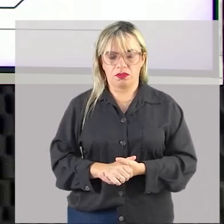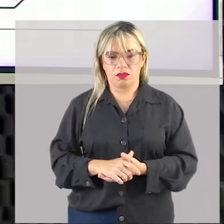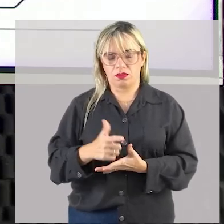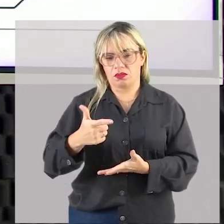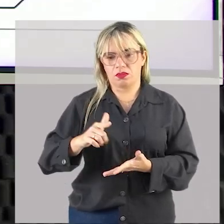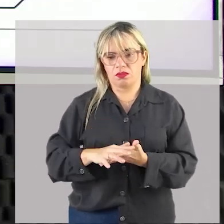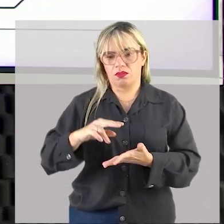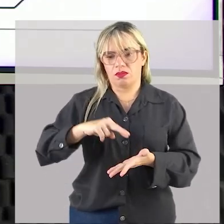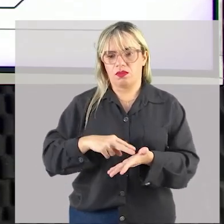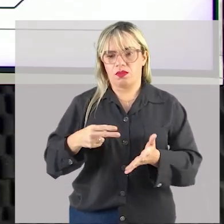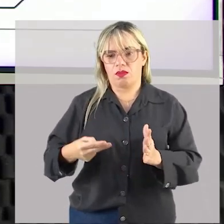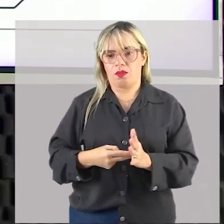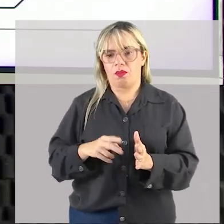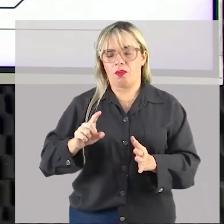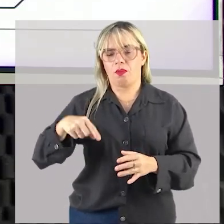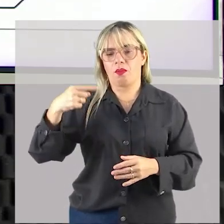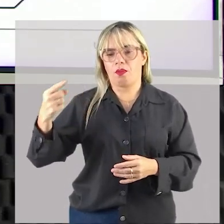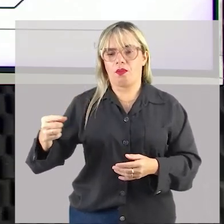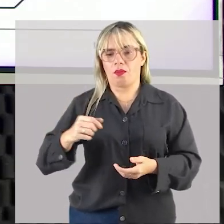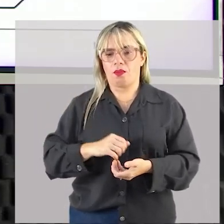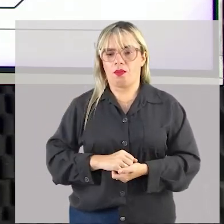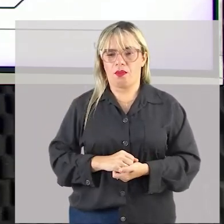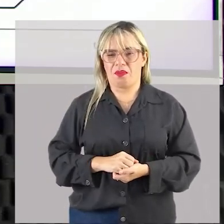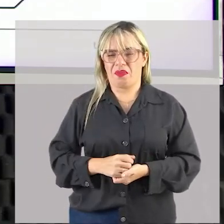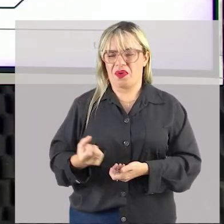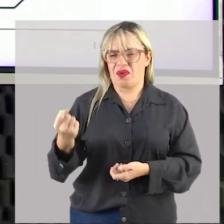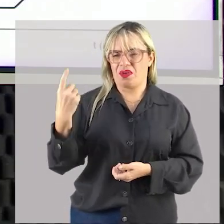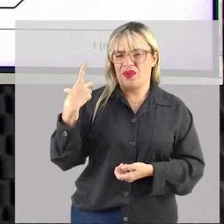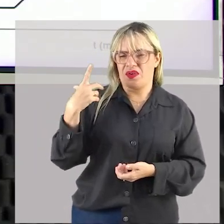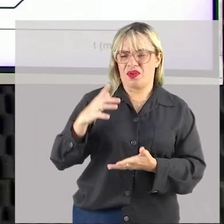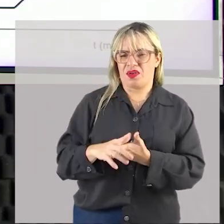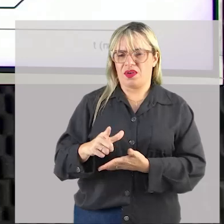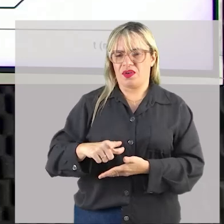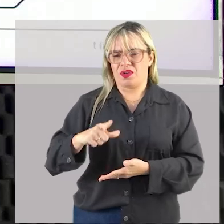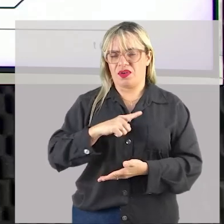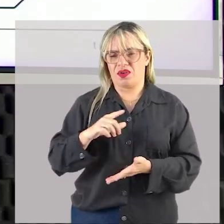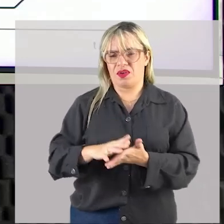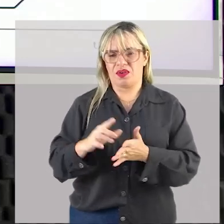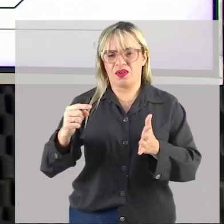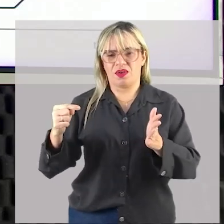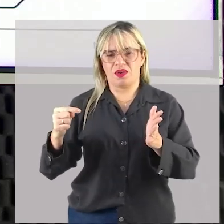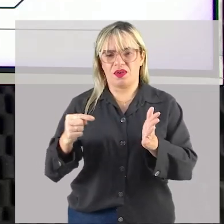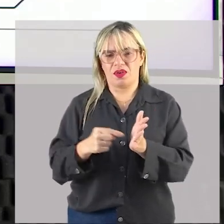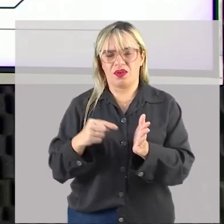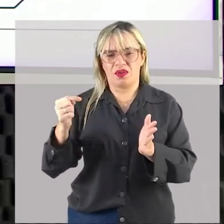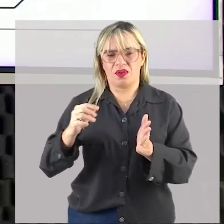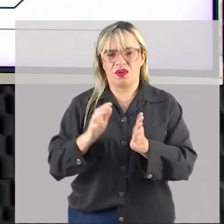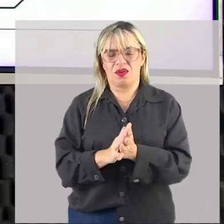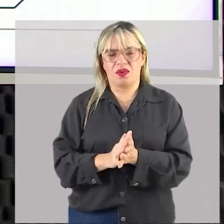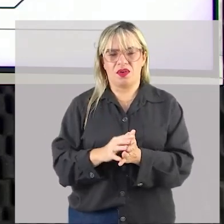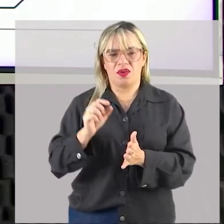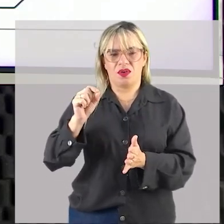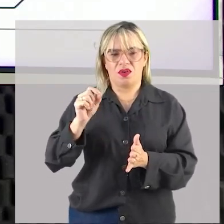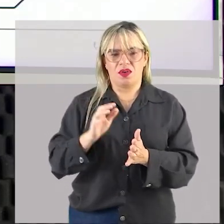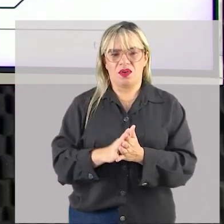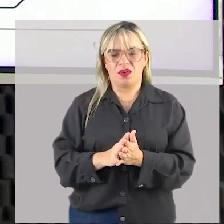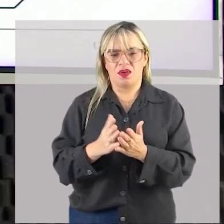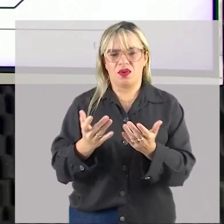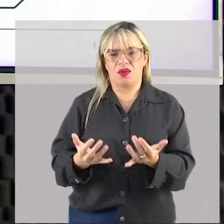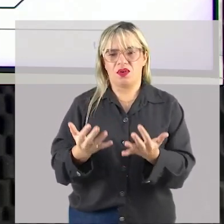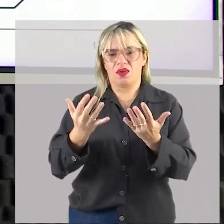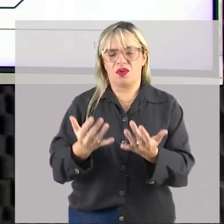sentido. E Daniel, esse gráfico aqui é estranho, né? Ele tem um ponto de ebulição, mas lá